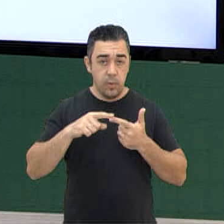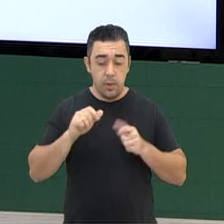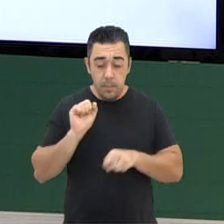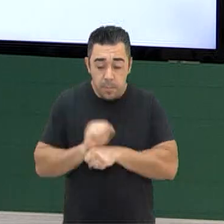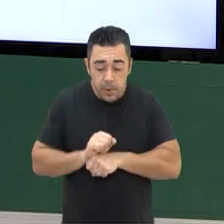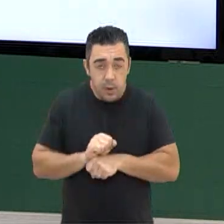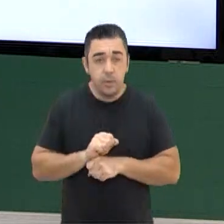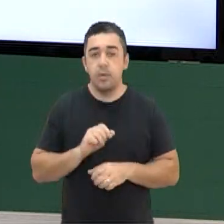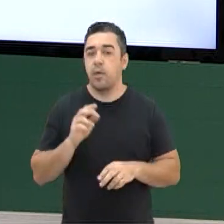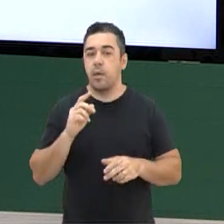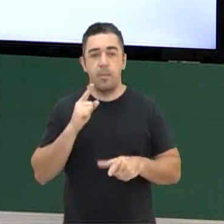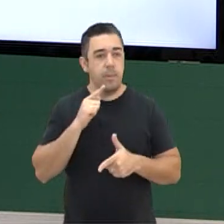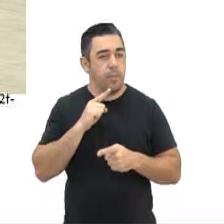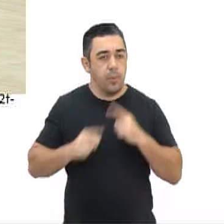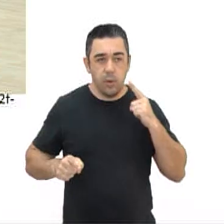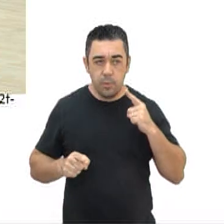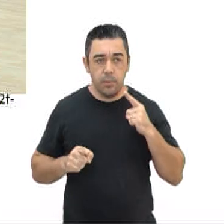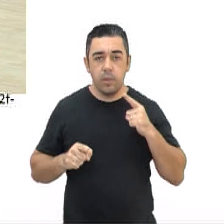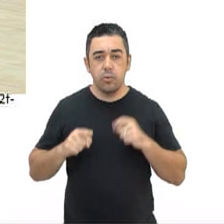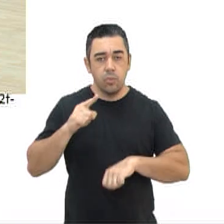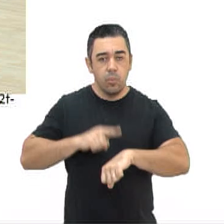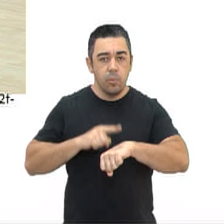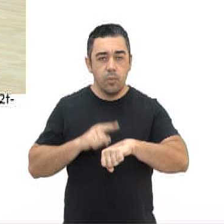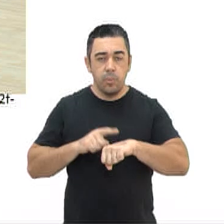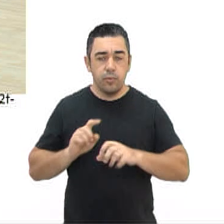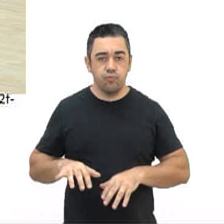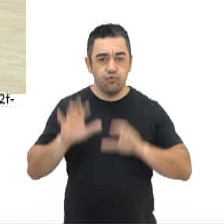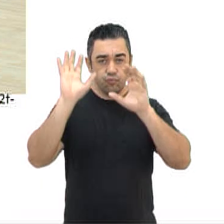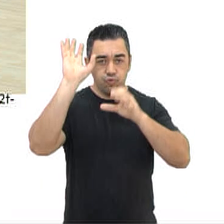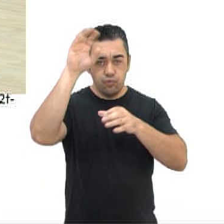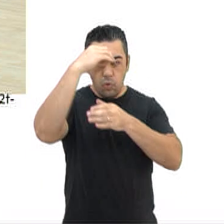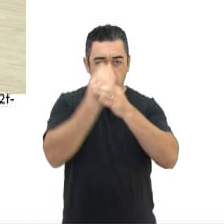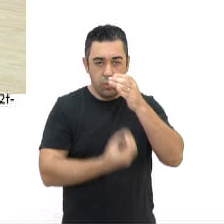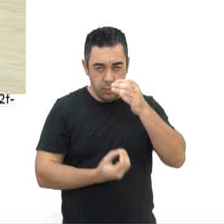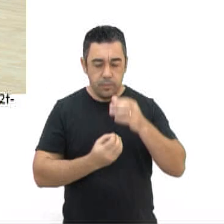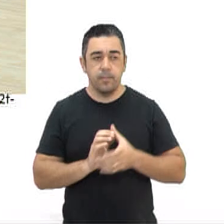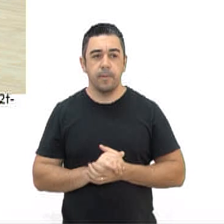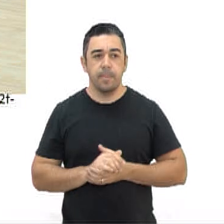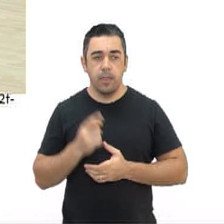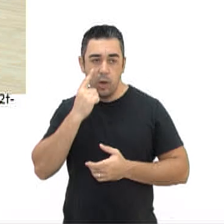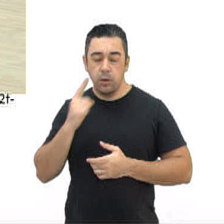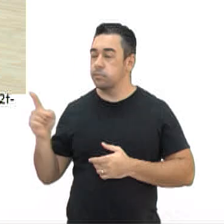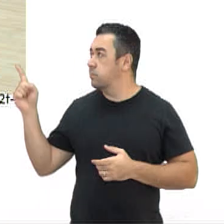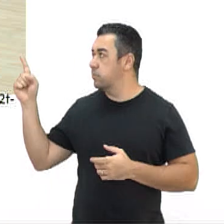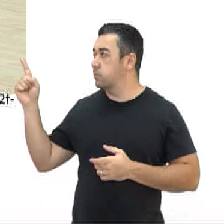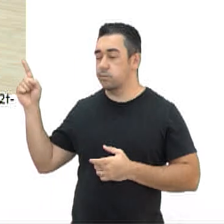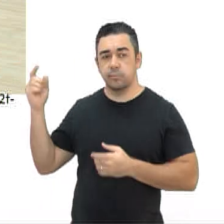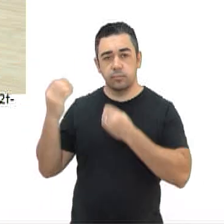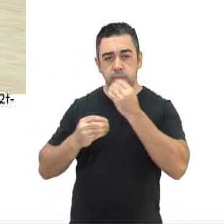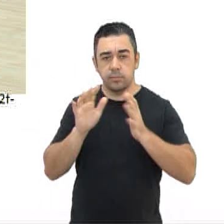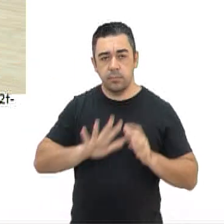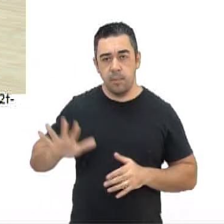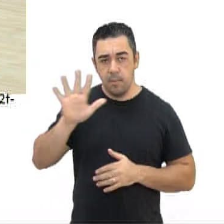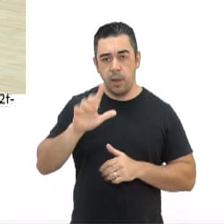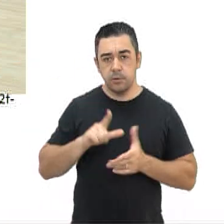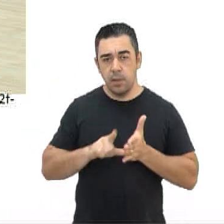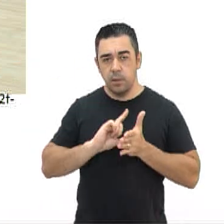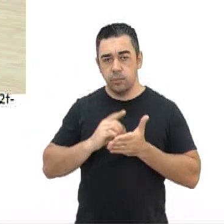são proibidos durante os jogos. Aqui nós temos uma imagem de uma disputa de bola no início de um